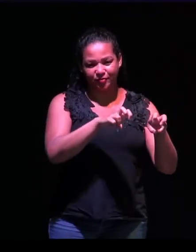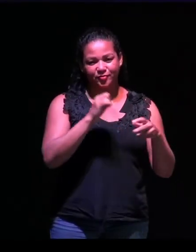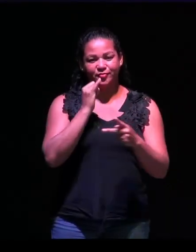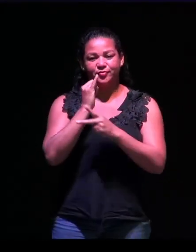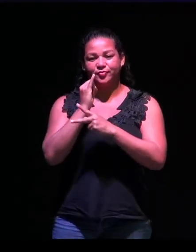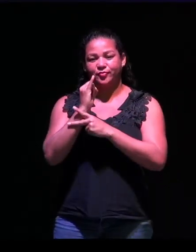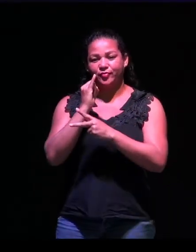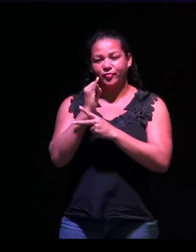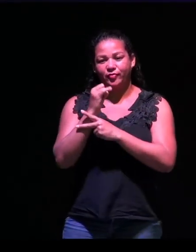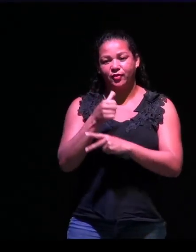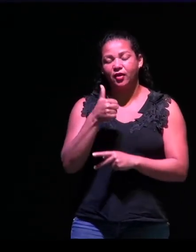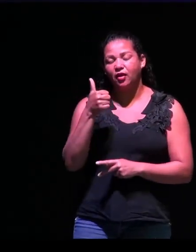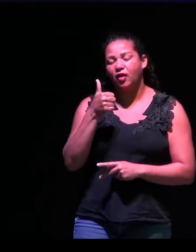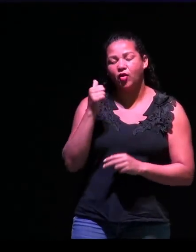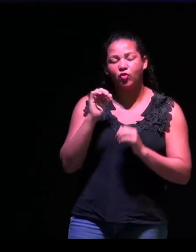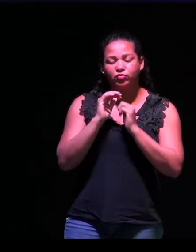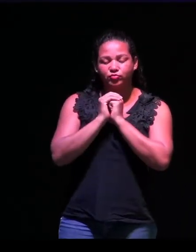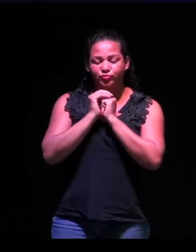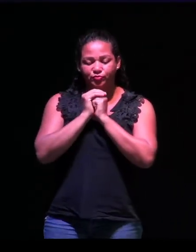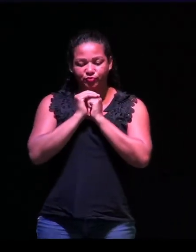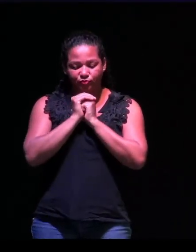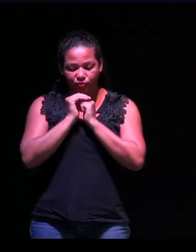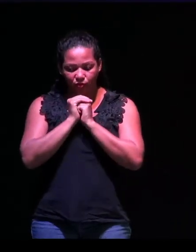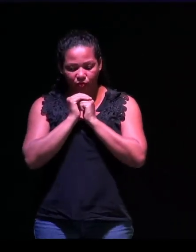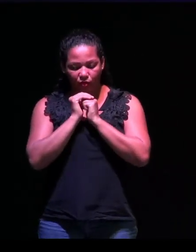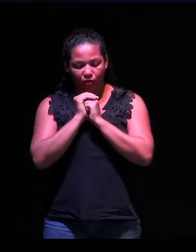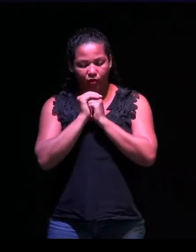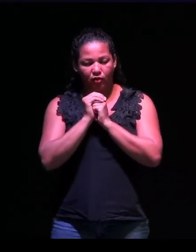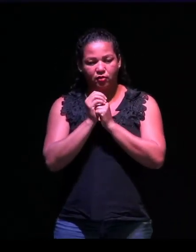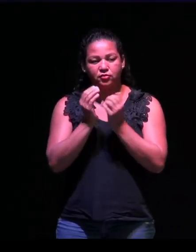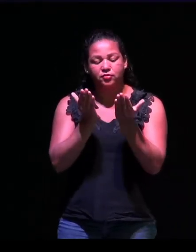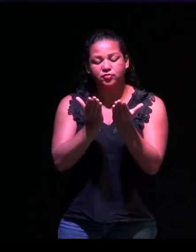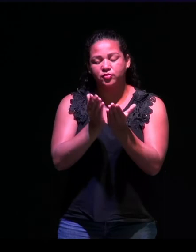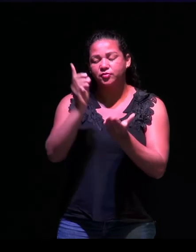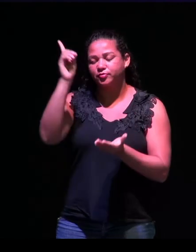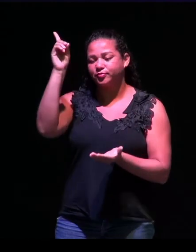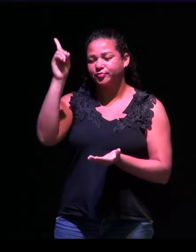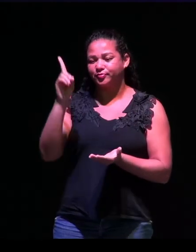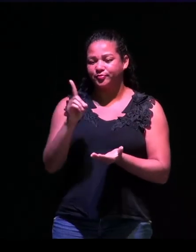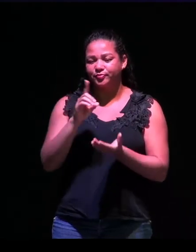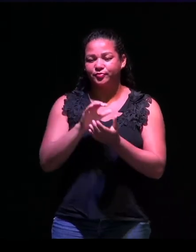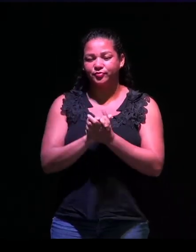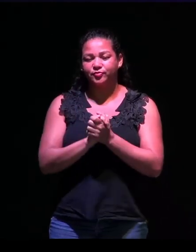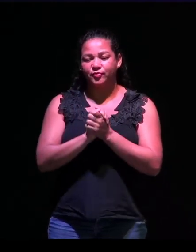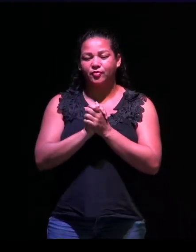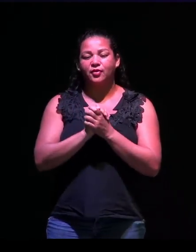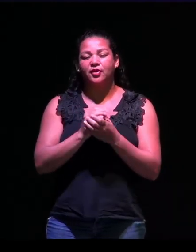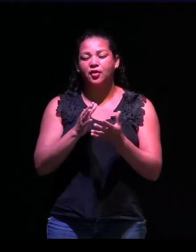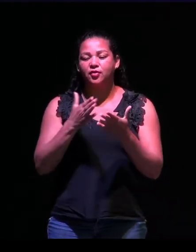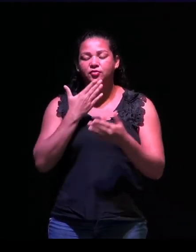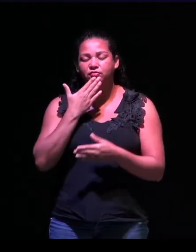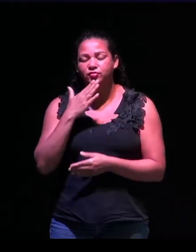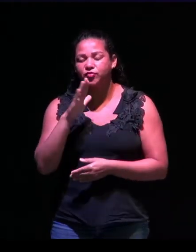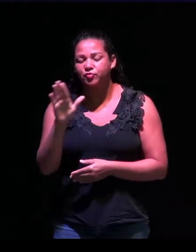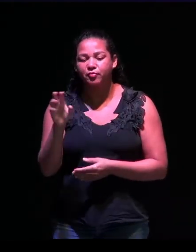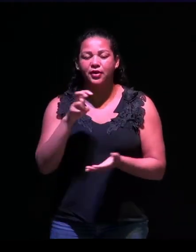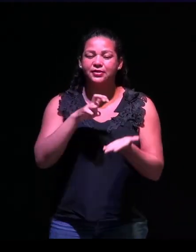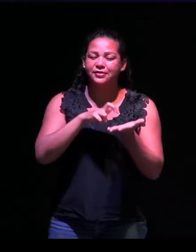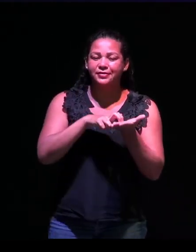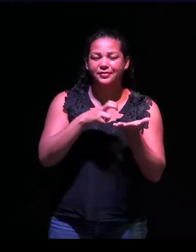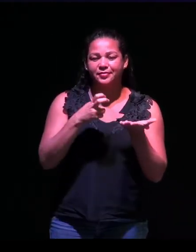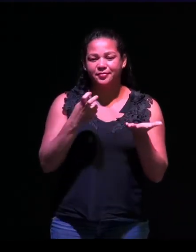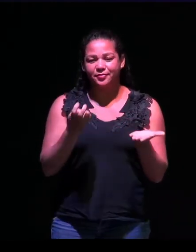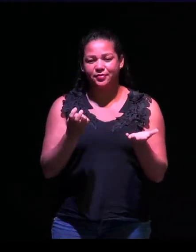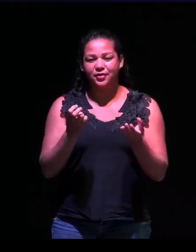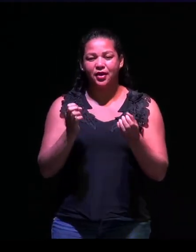Eu quero fazer uma oração agora, iniciando a palavra de Deus hoje, ministração da palavra. Pai, eu te peço nessa manhã que